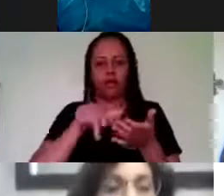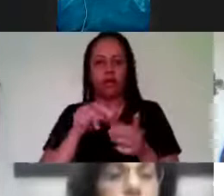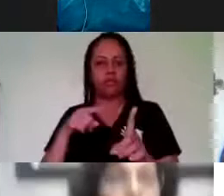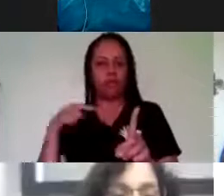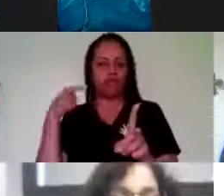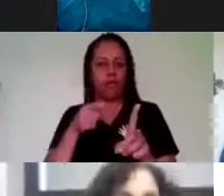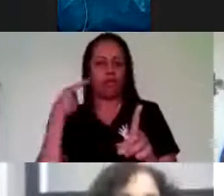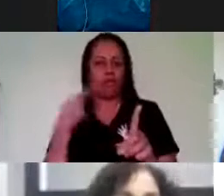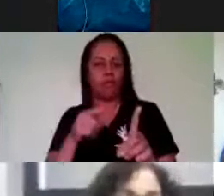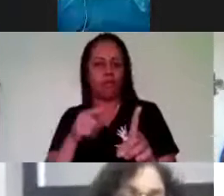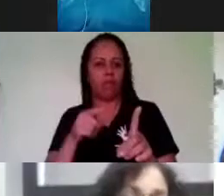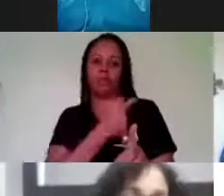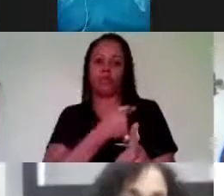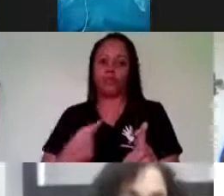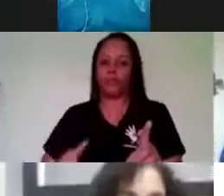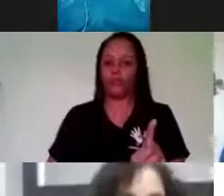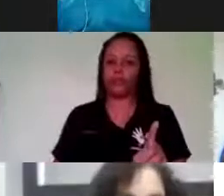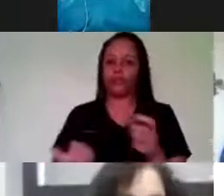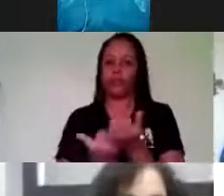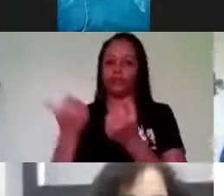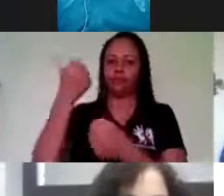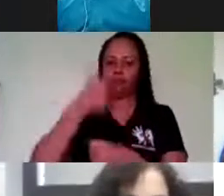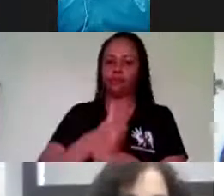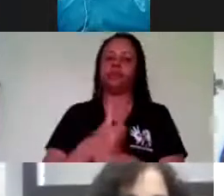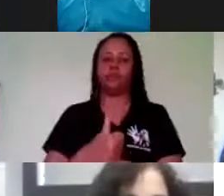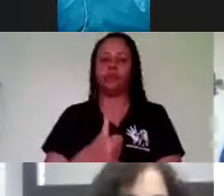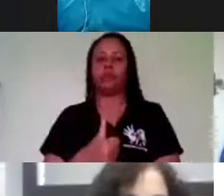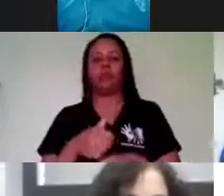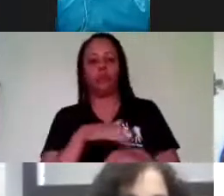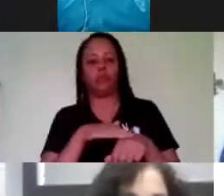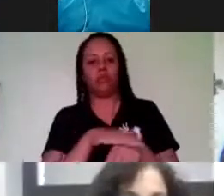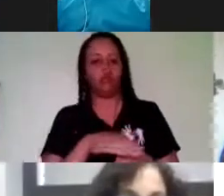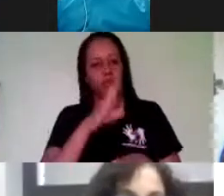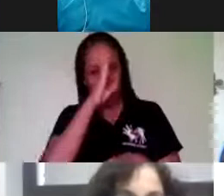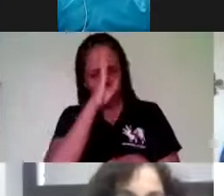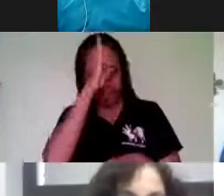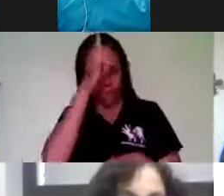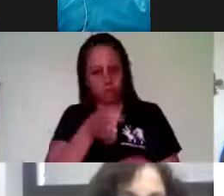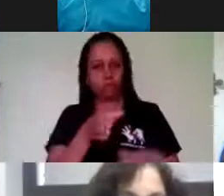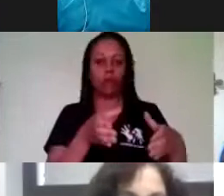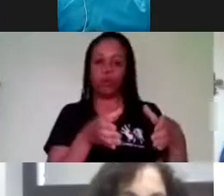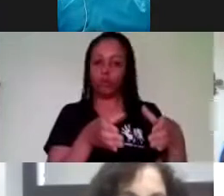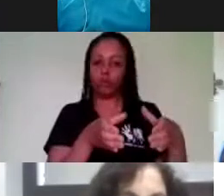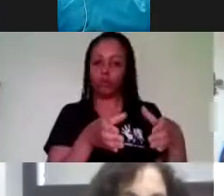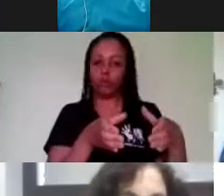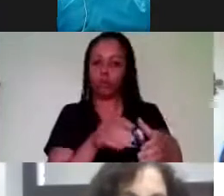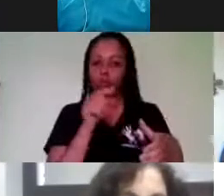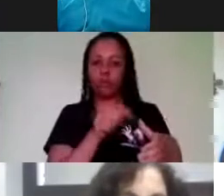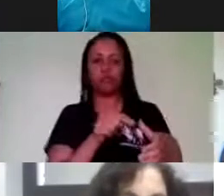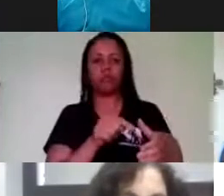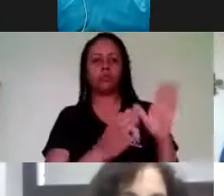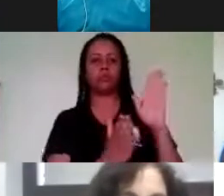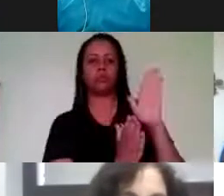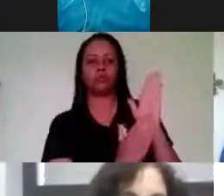governo assumiu, né, e eu estou aqui falando principalmente em nome do Coletivação, que é um coletivo que se propõe a defender a lei